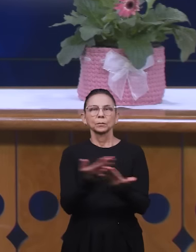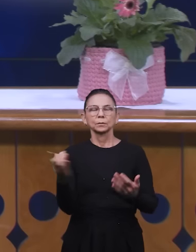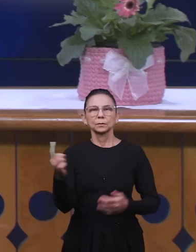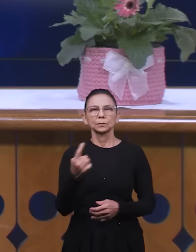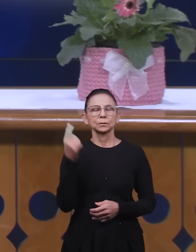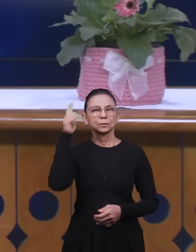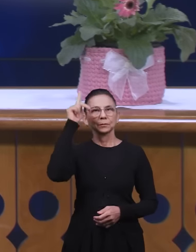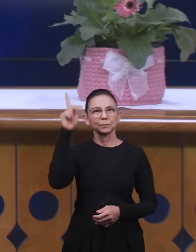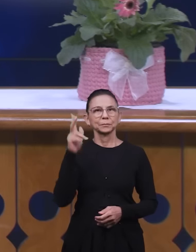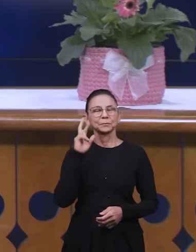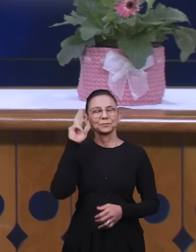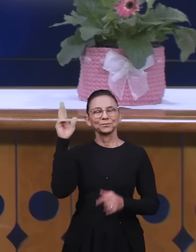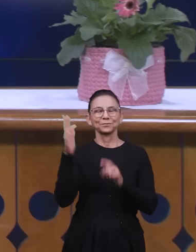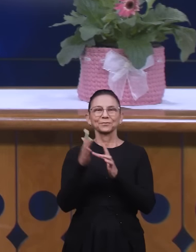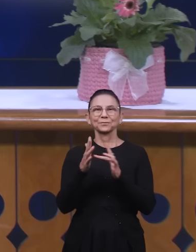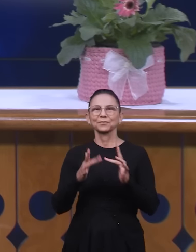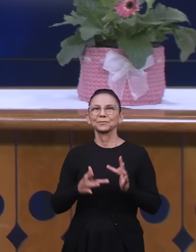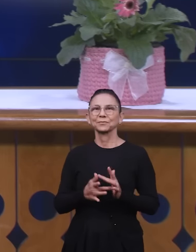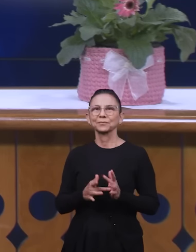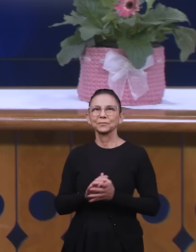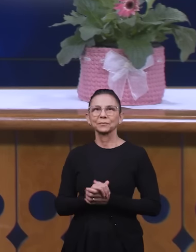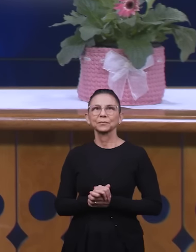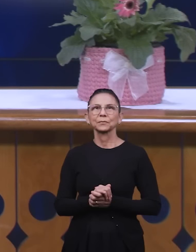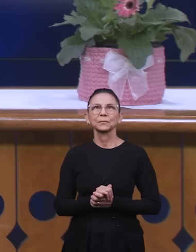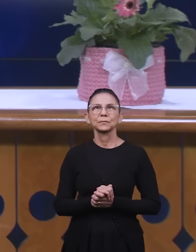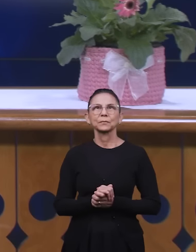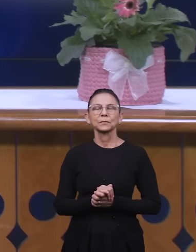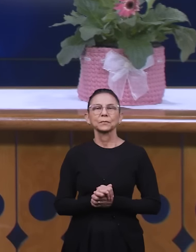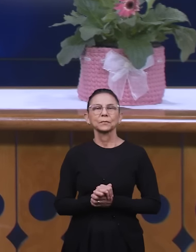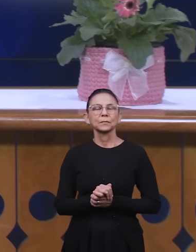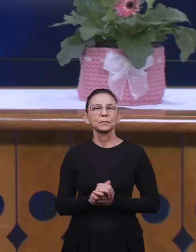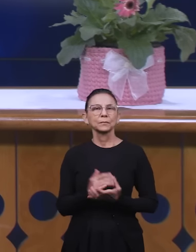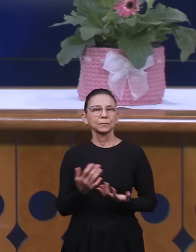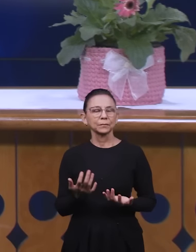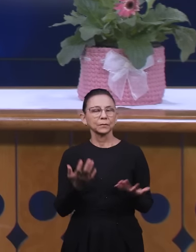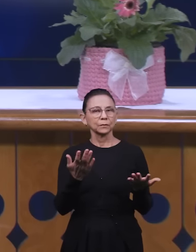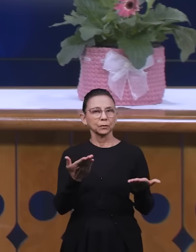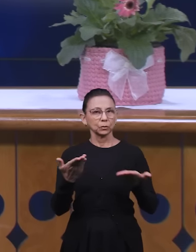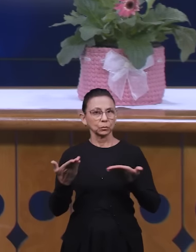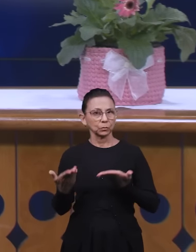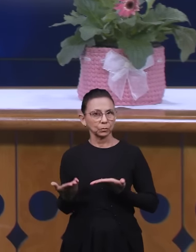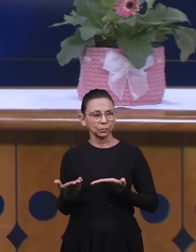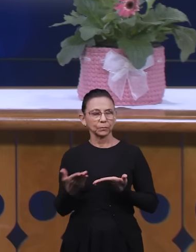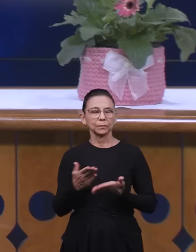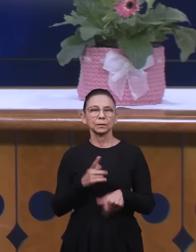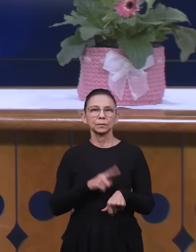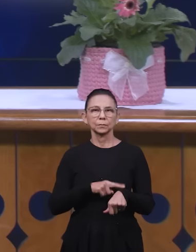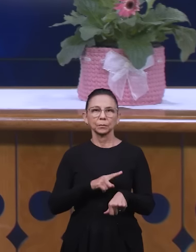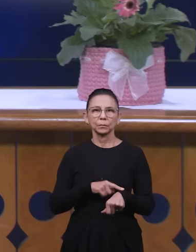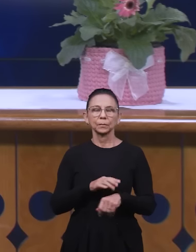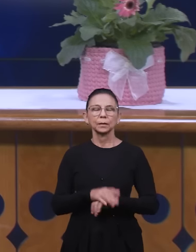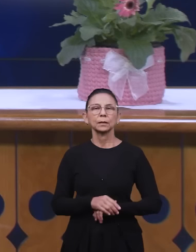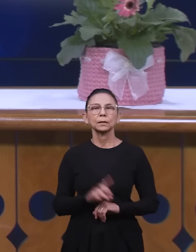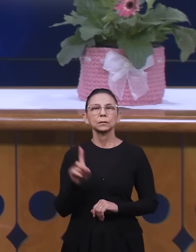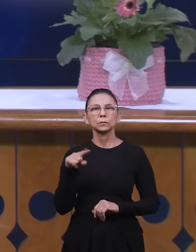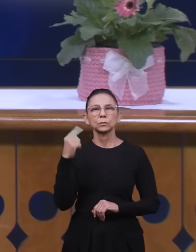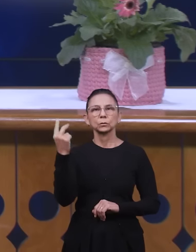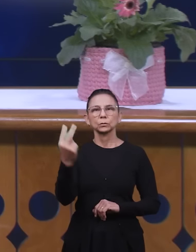gostaríamos de cumprimentar a todos com a paz do Senhor Jesus. Nós gostaríamos de convidar todos